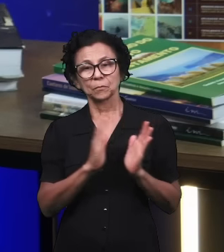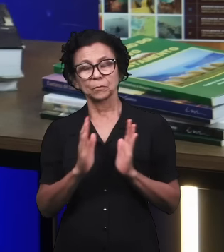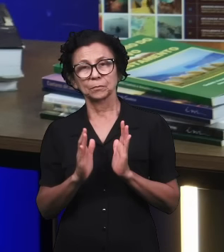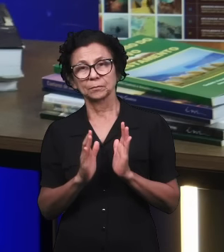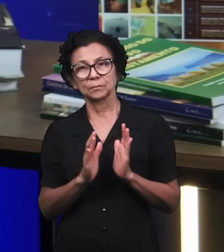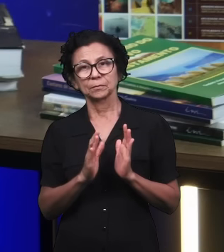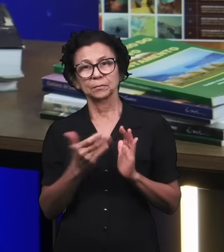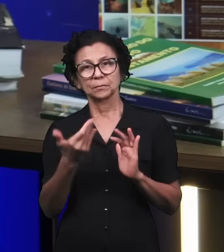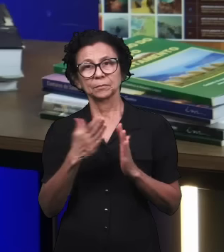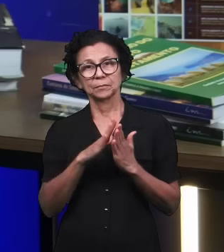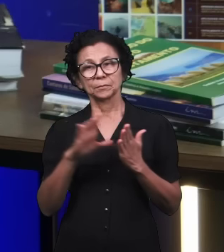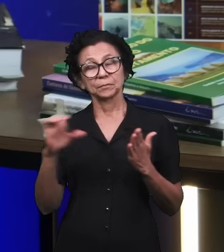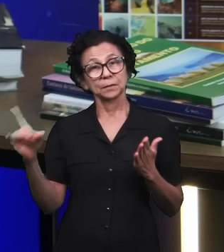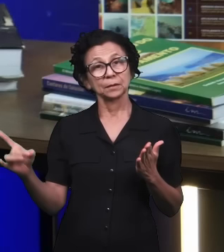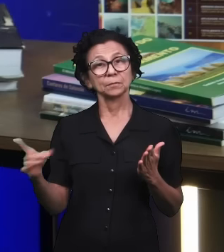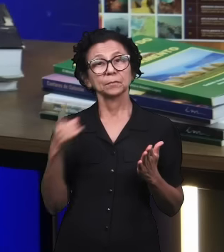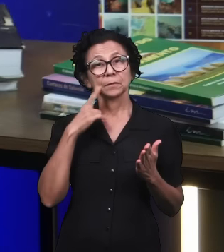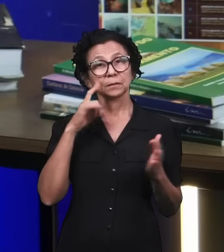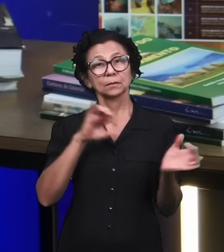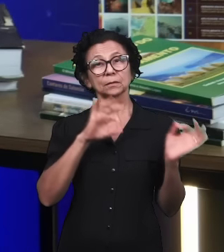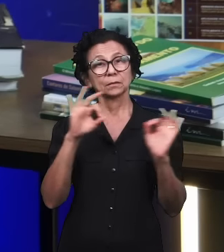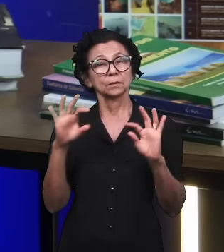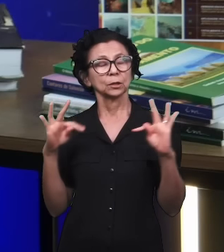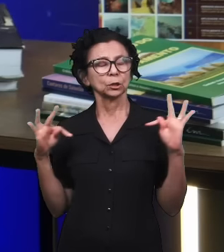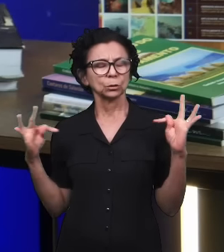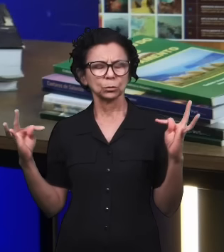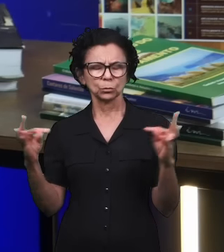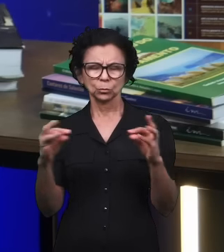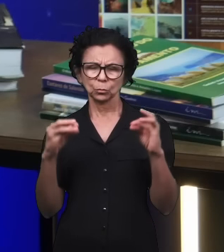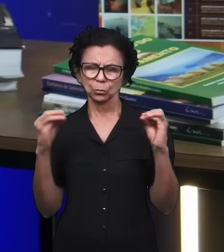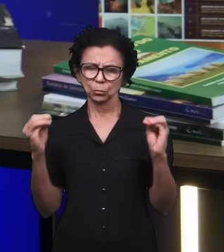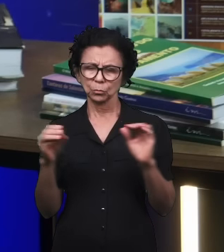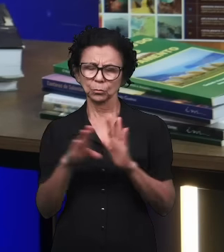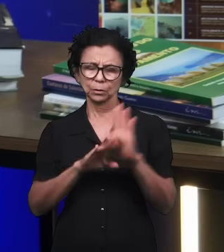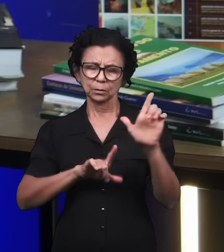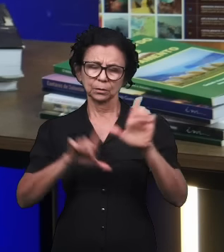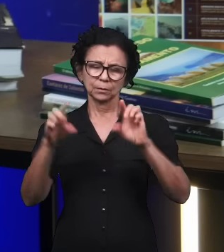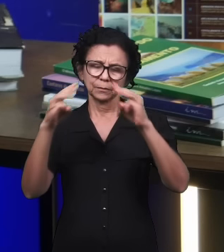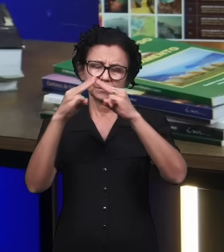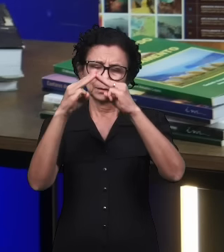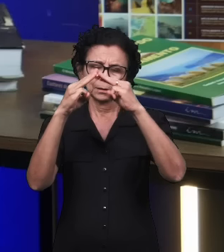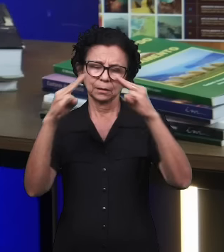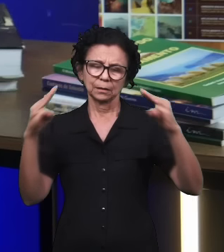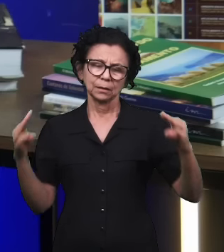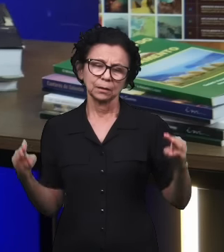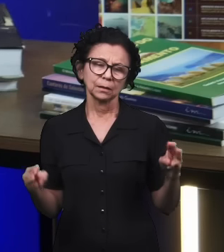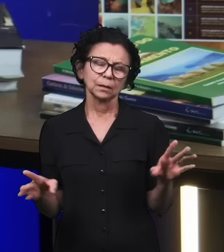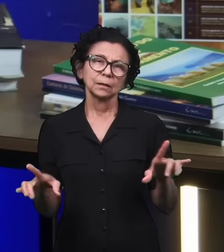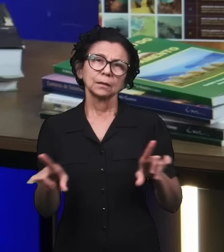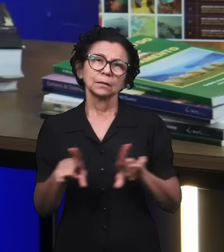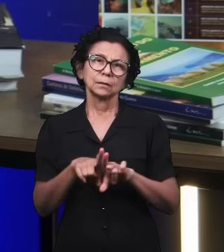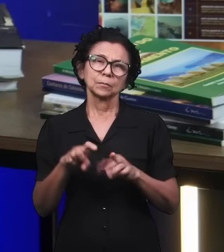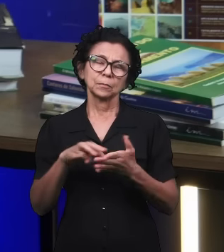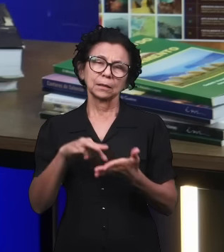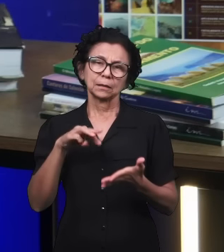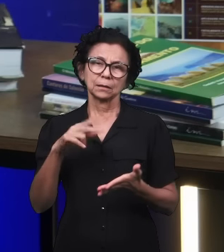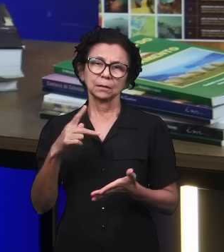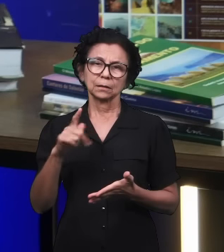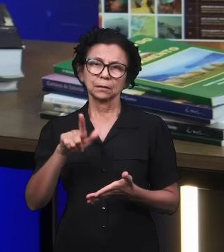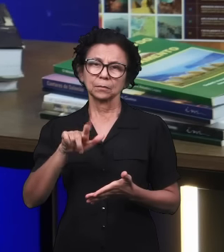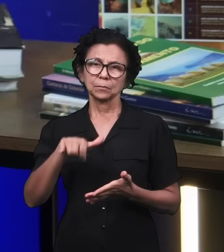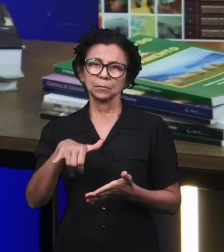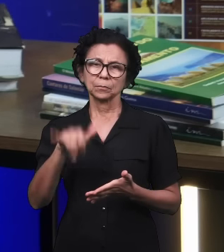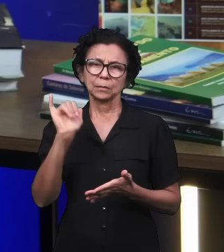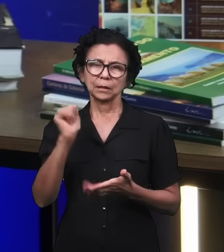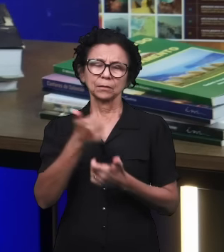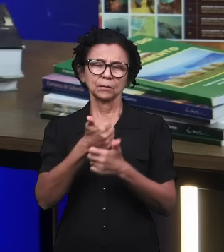possa assistir toda a programação da TV Manaim. Nós temos também o Maranata Play, que é um streaming, você